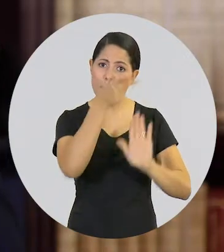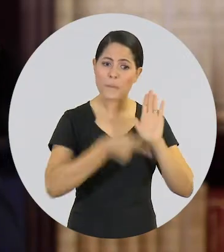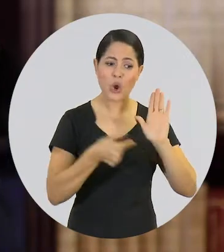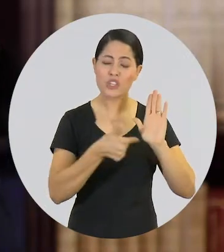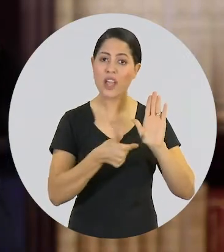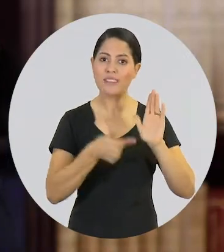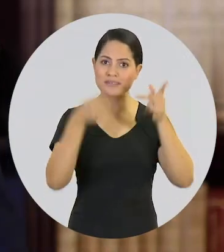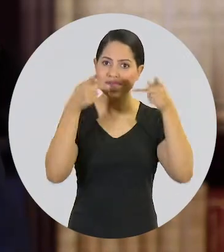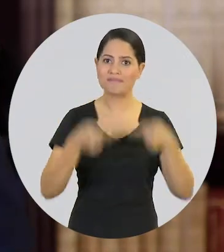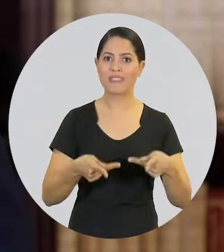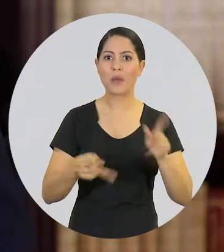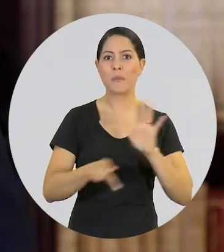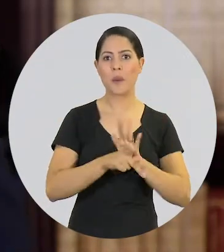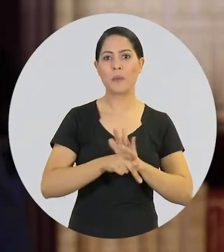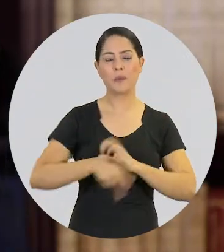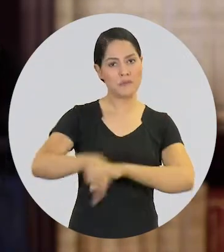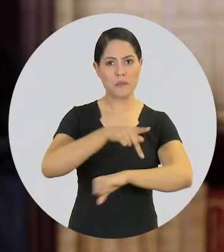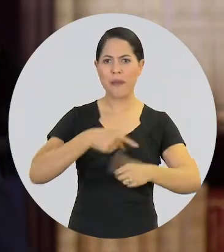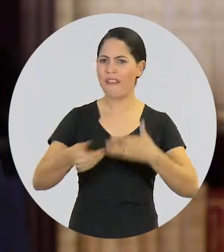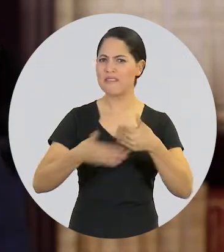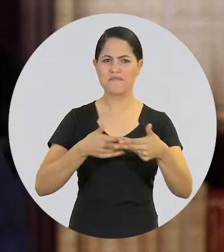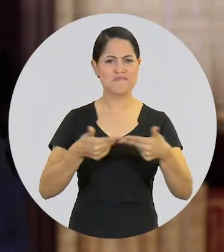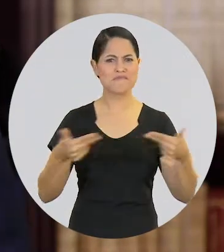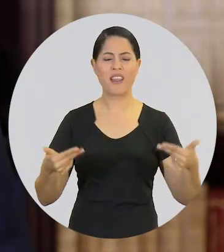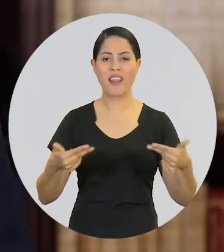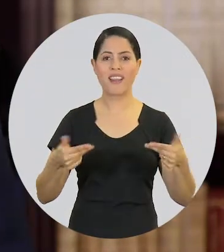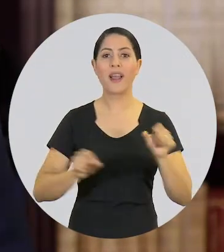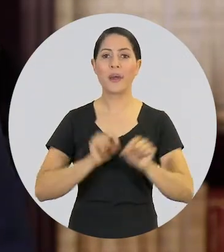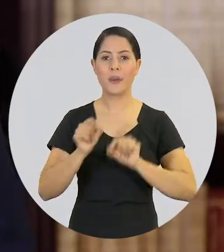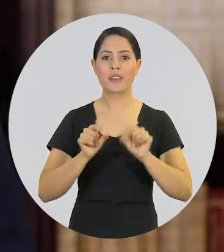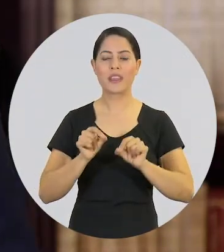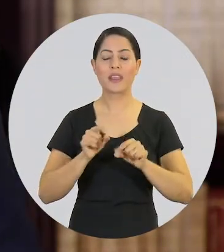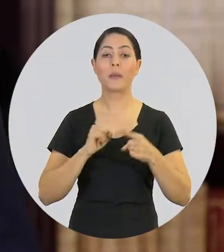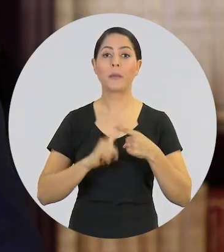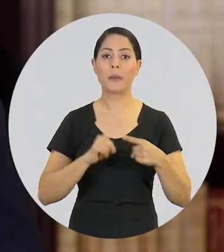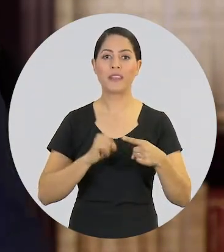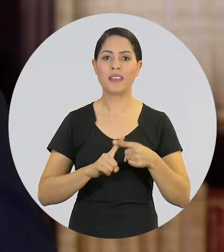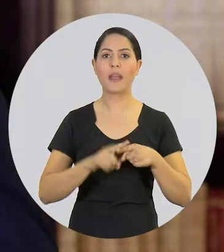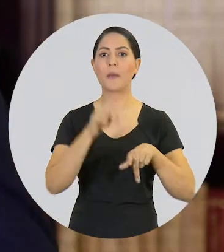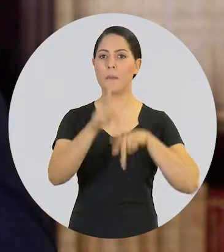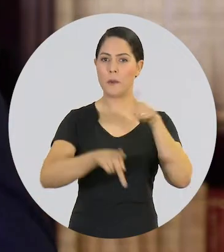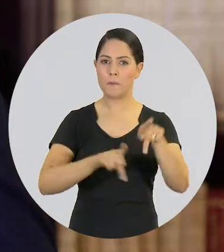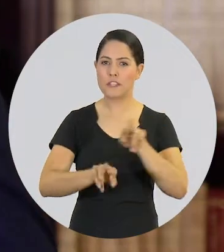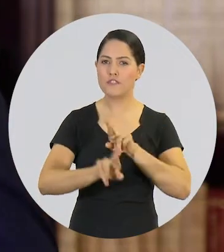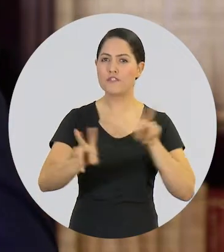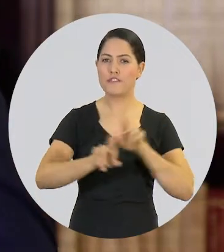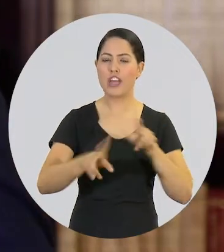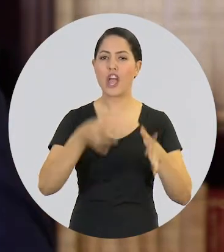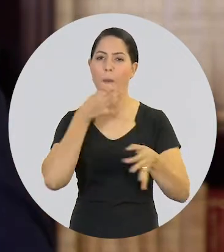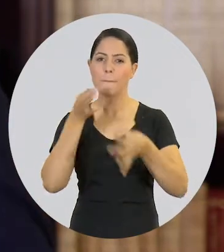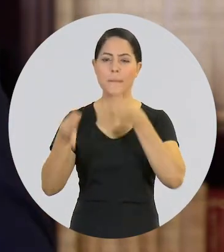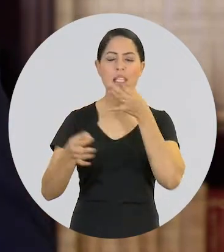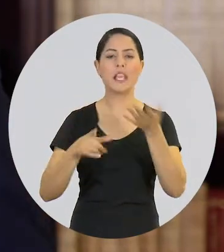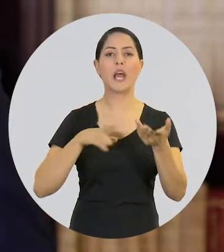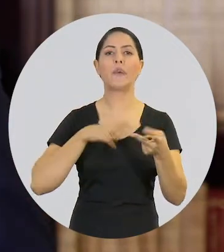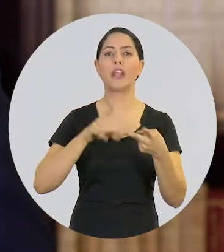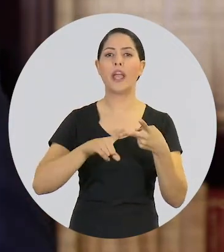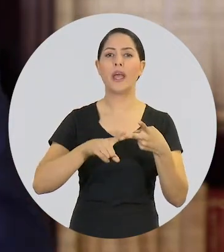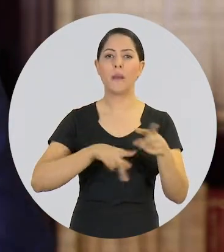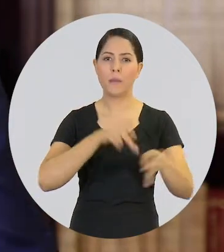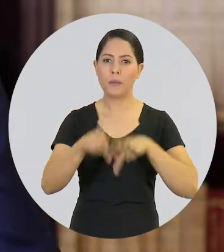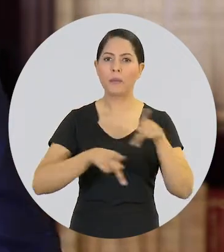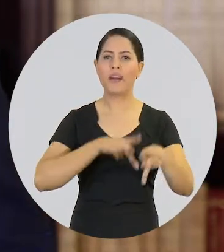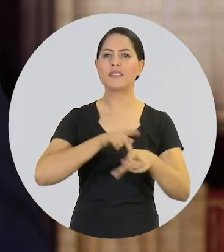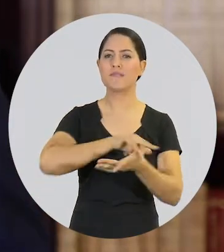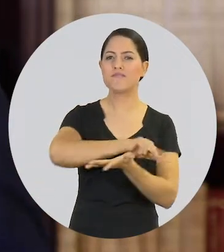nação. Nós temos, e é saudável que permanecemos assim, uma sociedade com diferenças de opiniões, uma